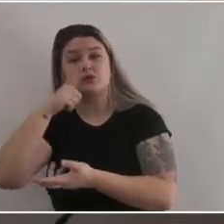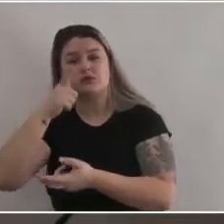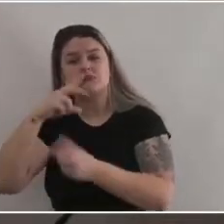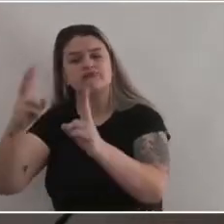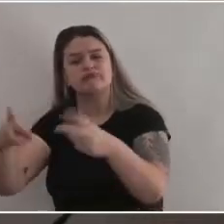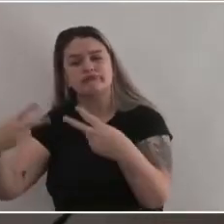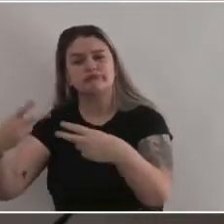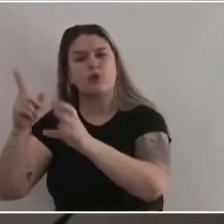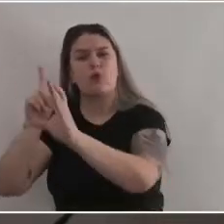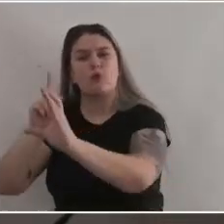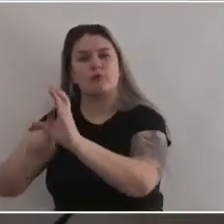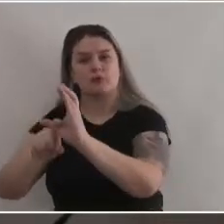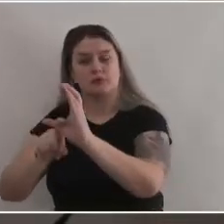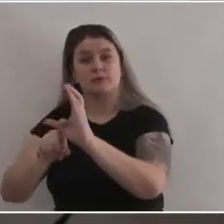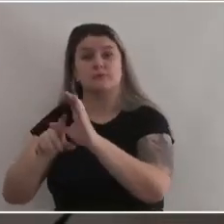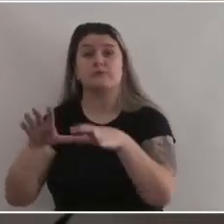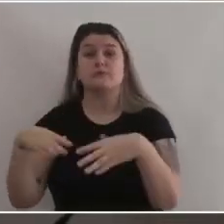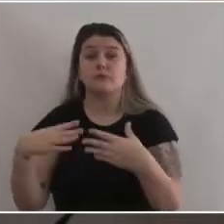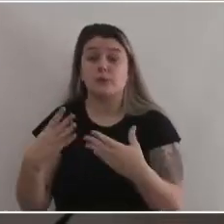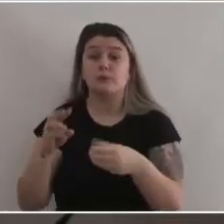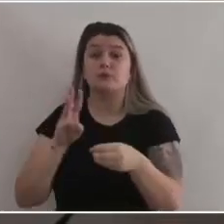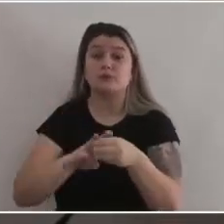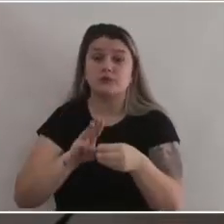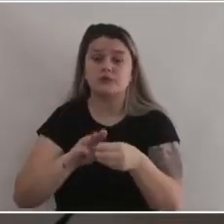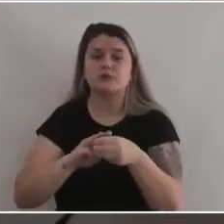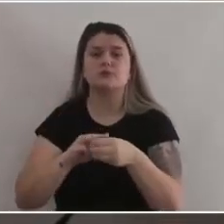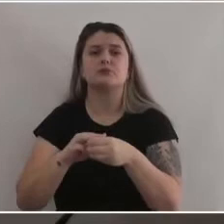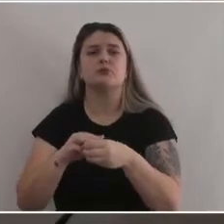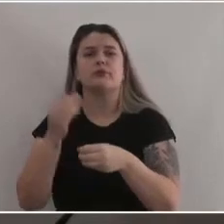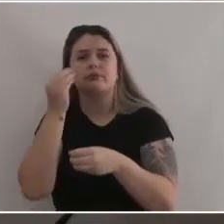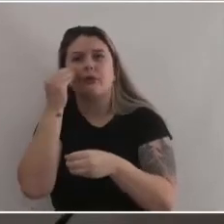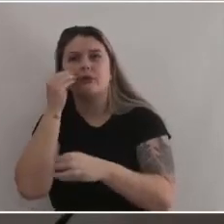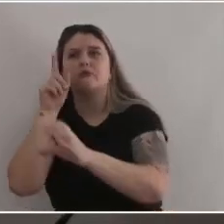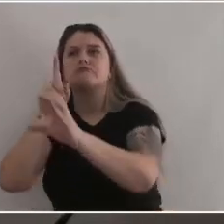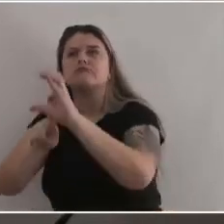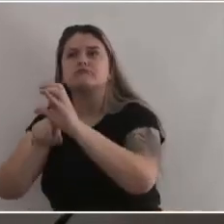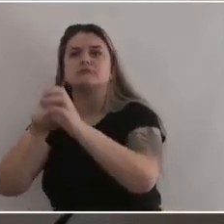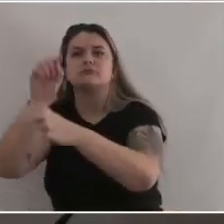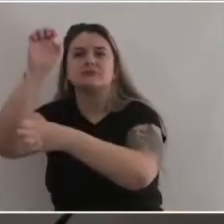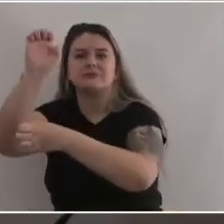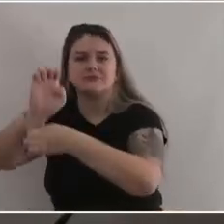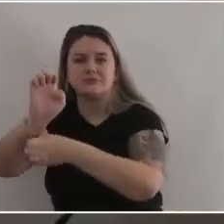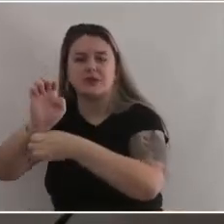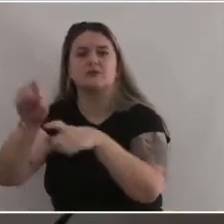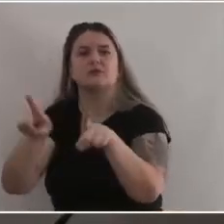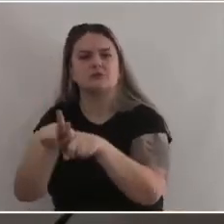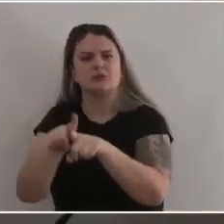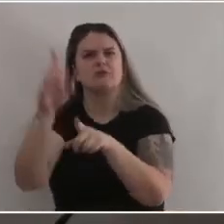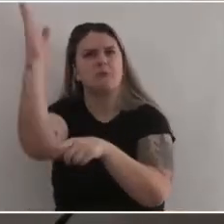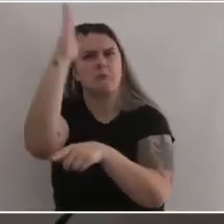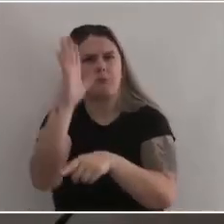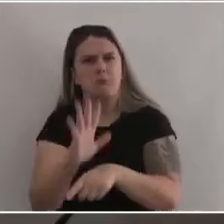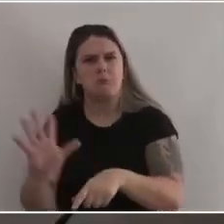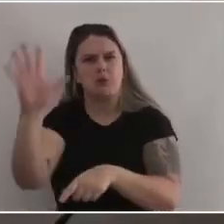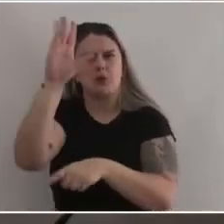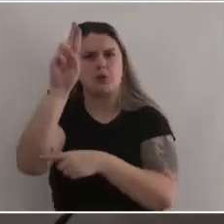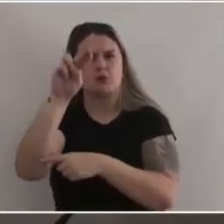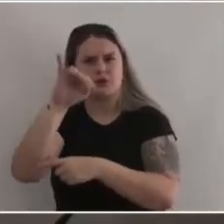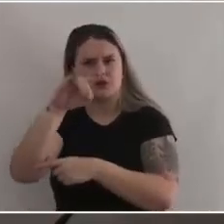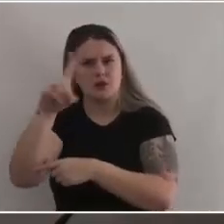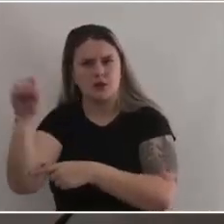convênios. Então, o município busca convênio junto ao Estado, junto à União,